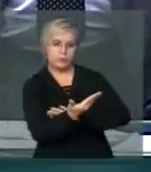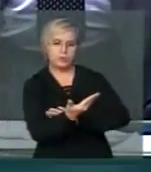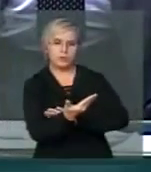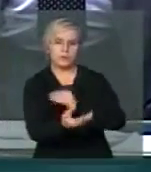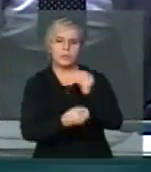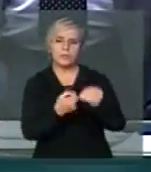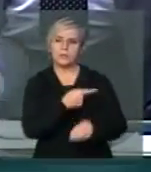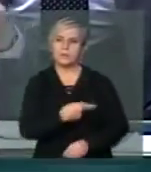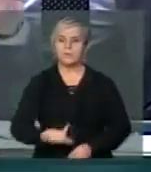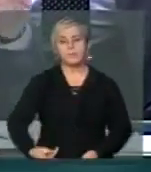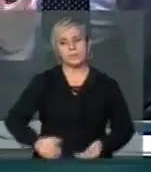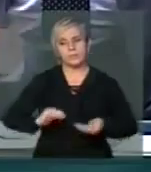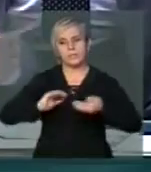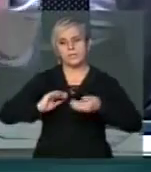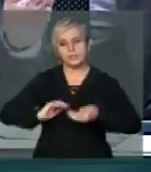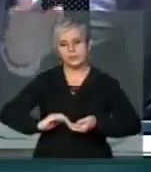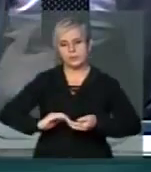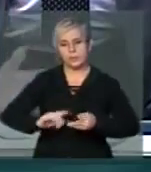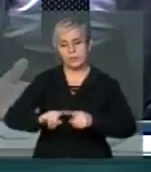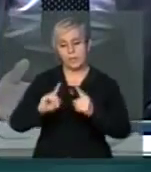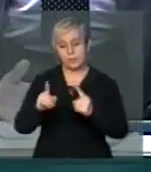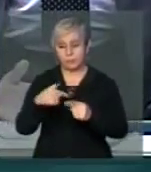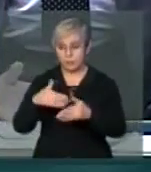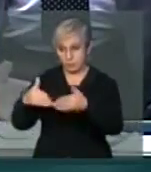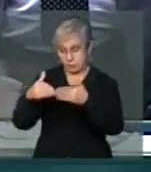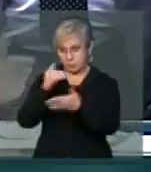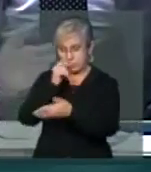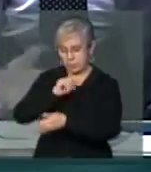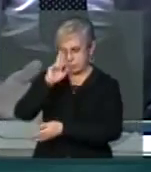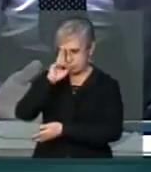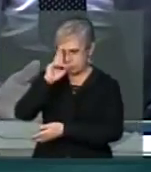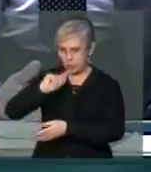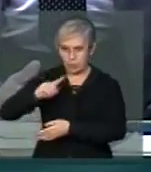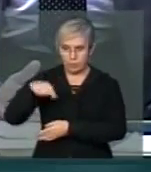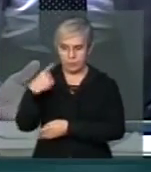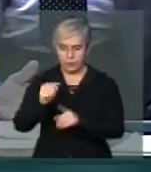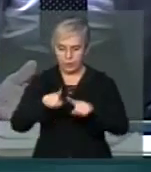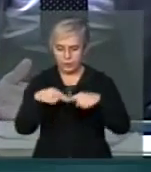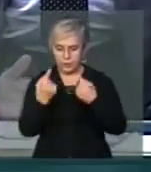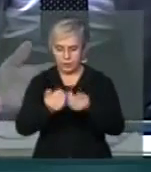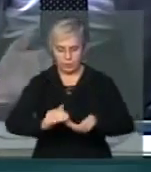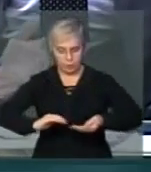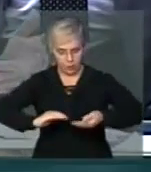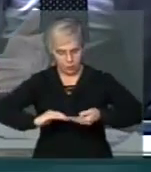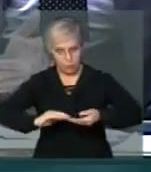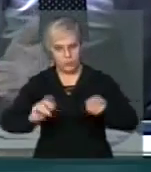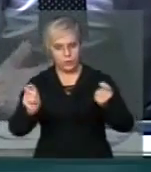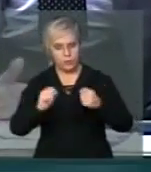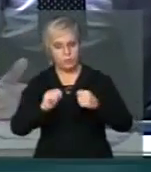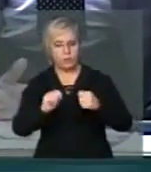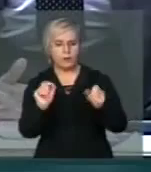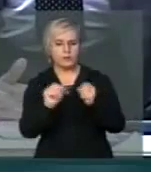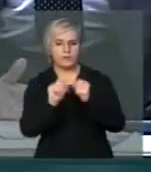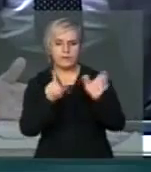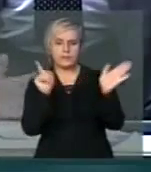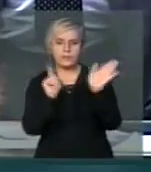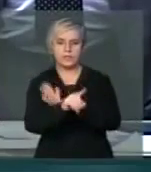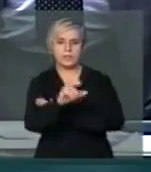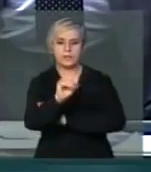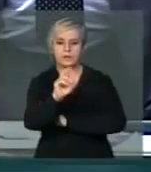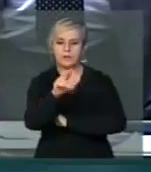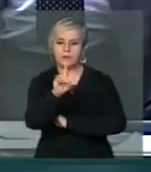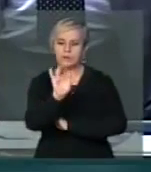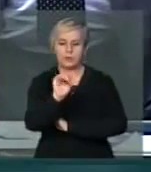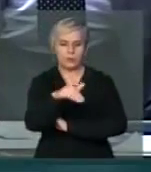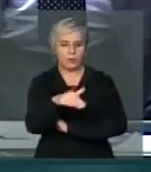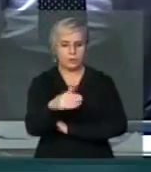ao presidente do Congresso, porém eu recomendo a Vossa Excelência que na próxima sessão de Congresso, Vossa Excelência faça a questão de ordem,